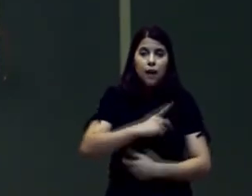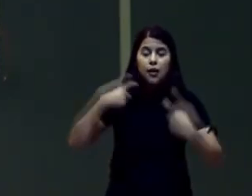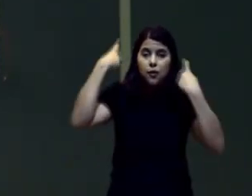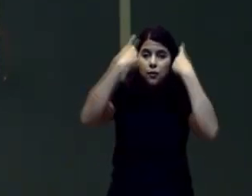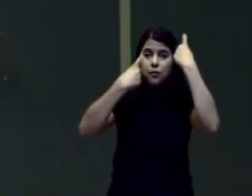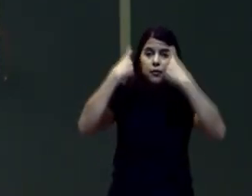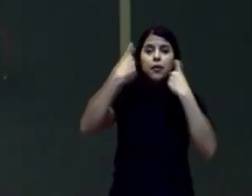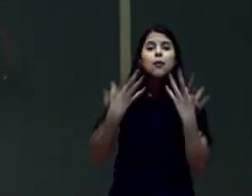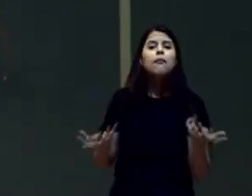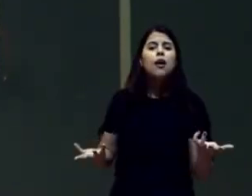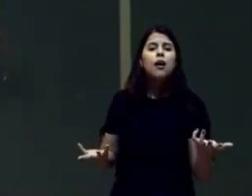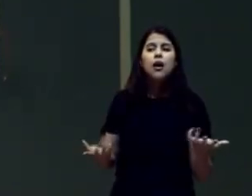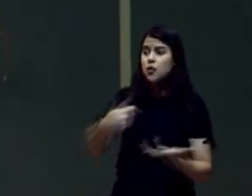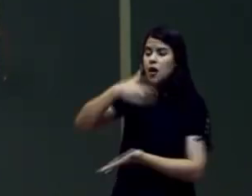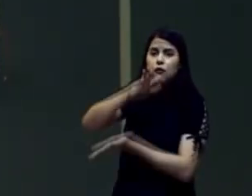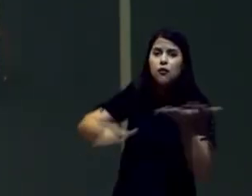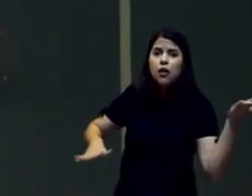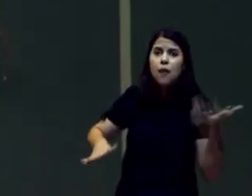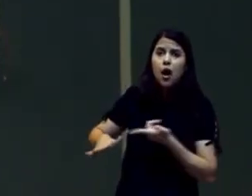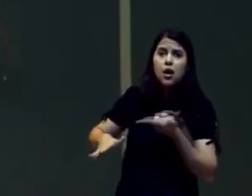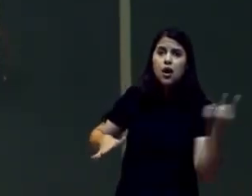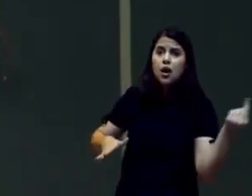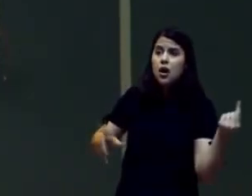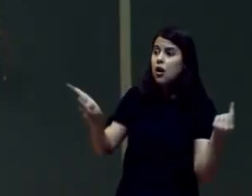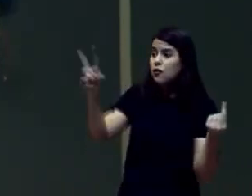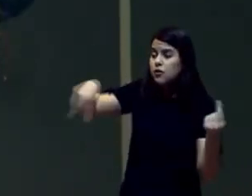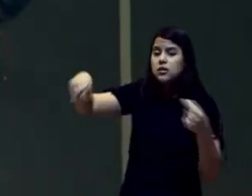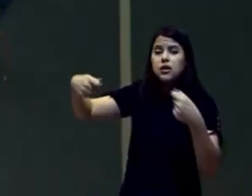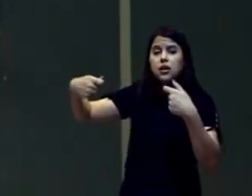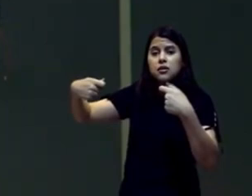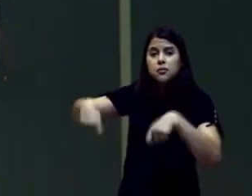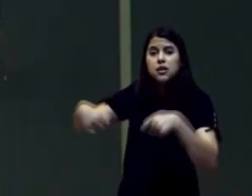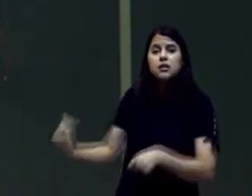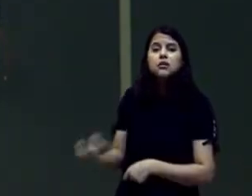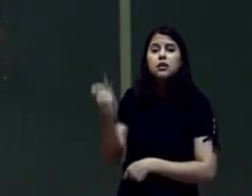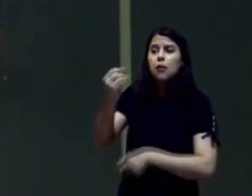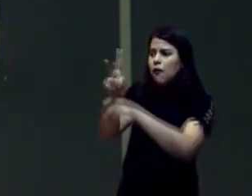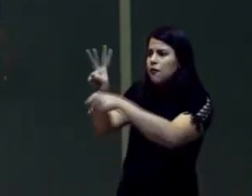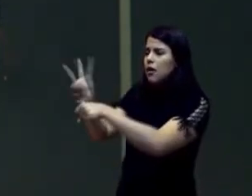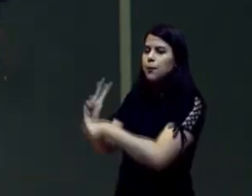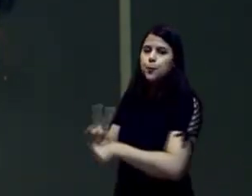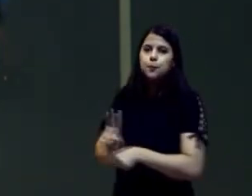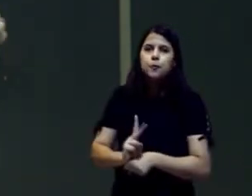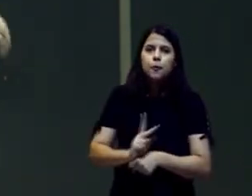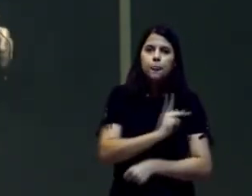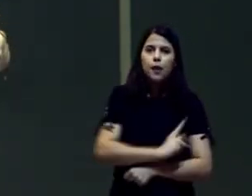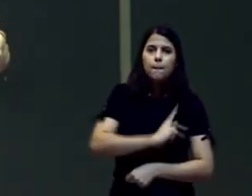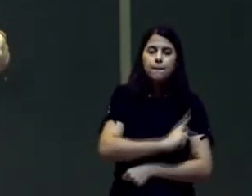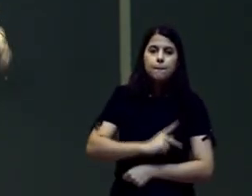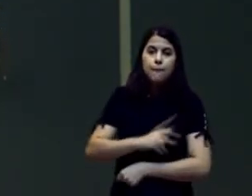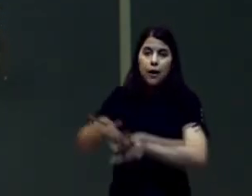diz: depois da minha partida eu preciso que vocês vigiem. E se lembrem que durante 3 anos, noite e